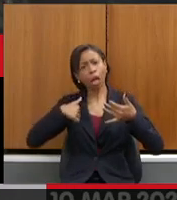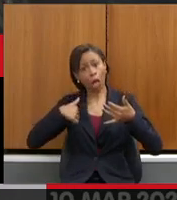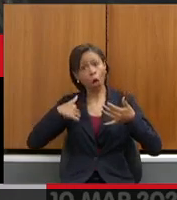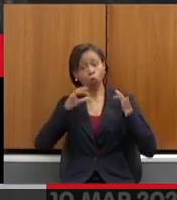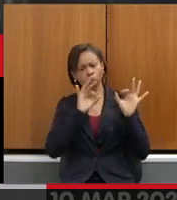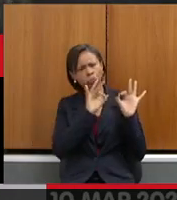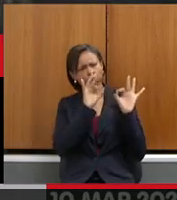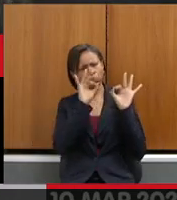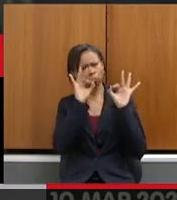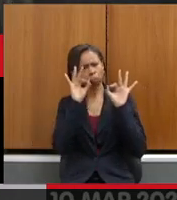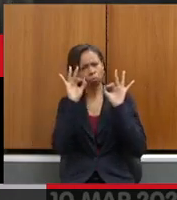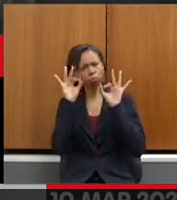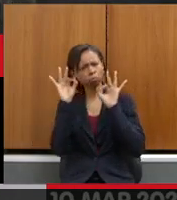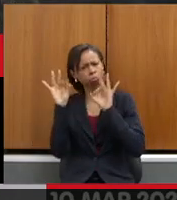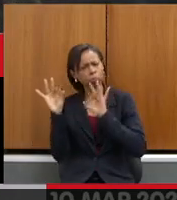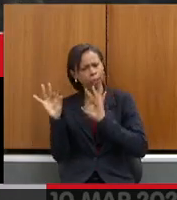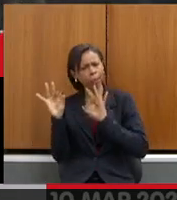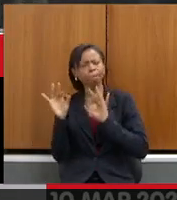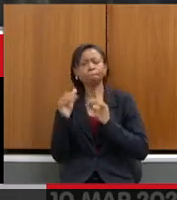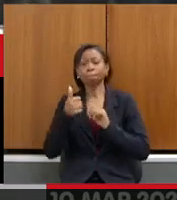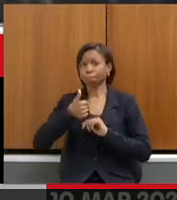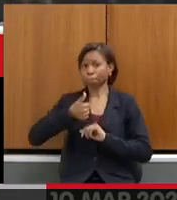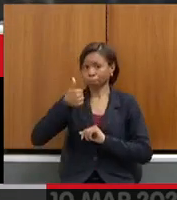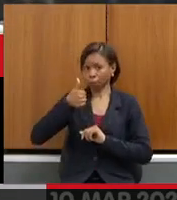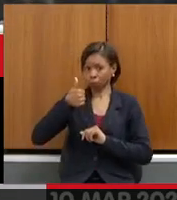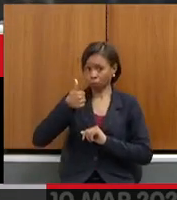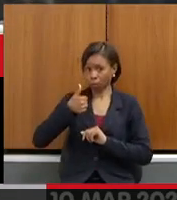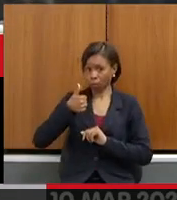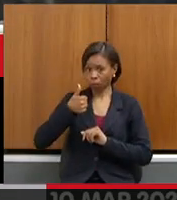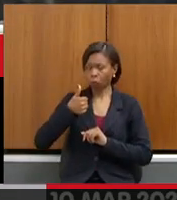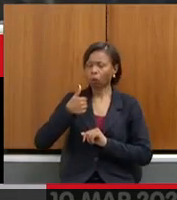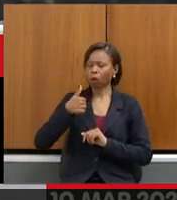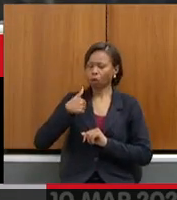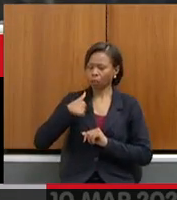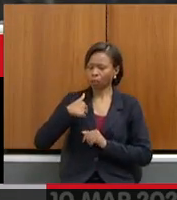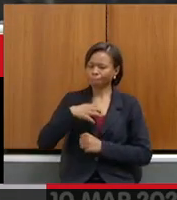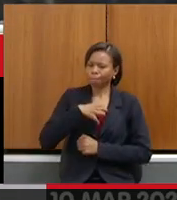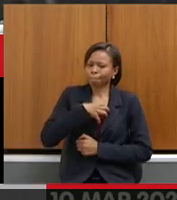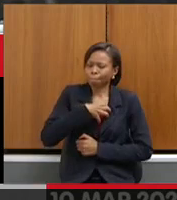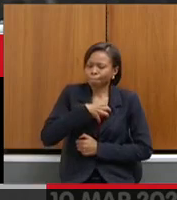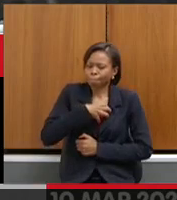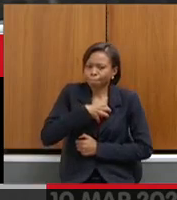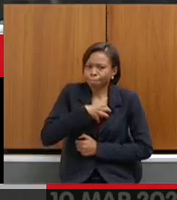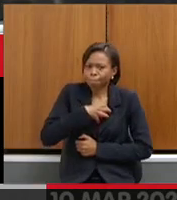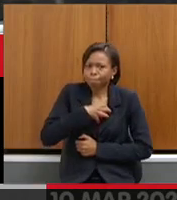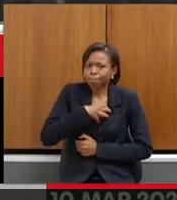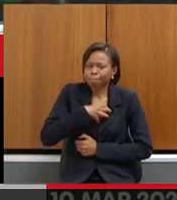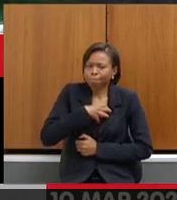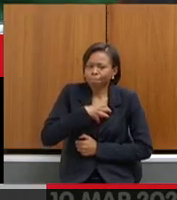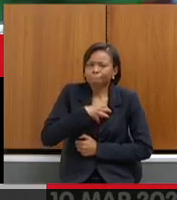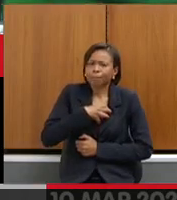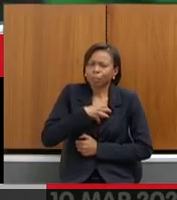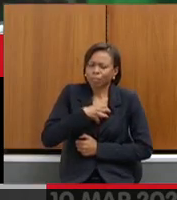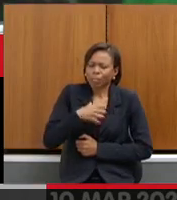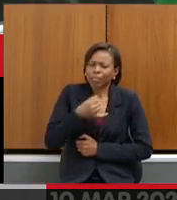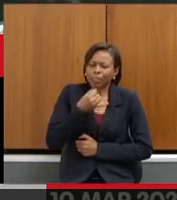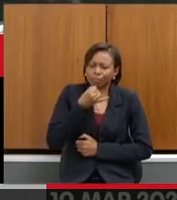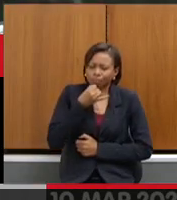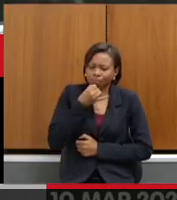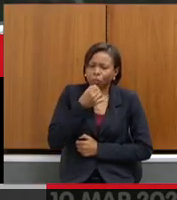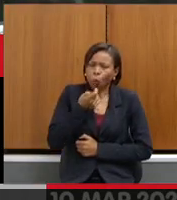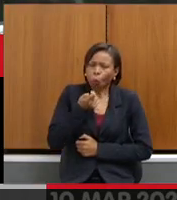registrando os nossos sentimentos condolências lamentando as quase 20 mil